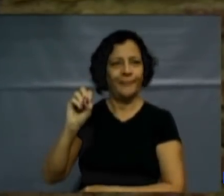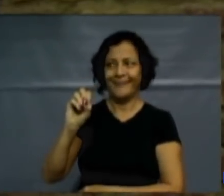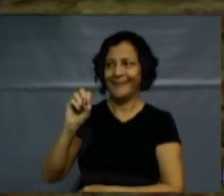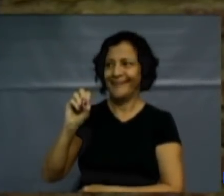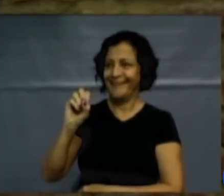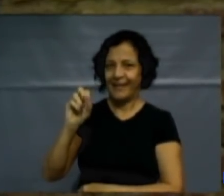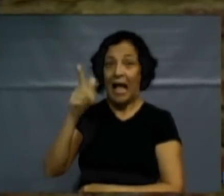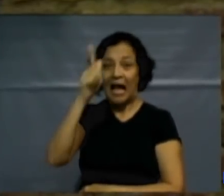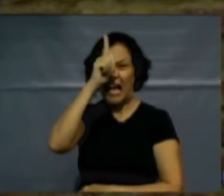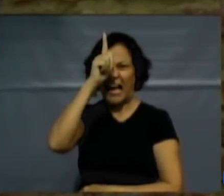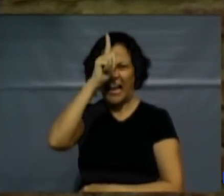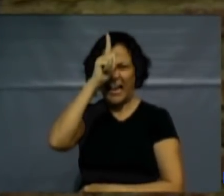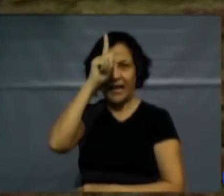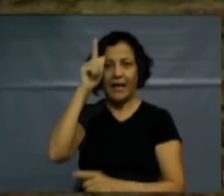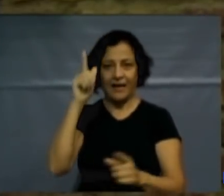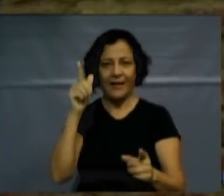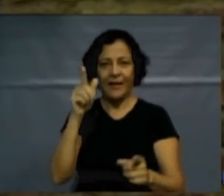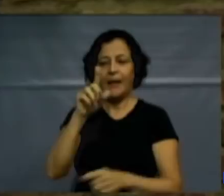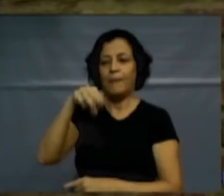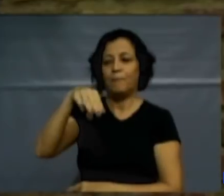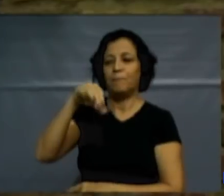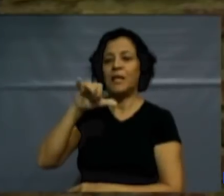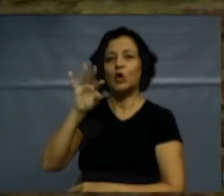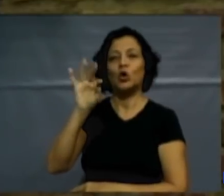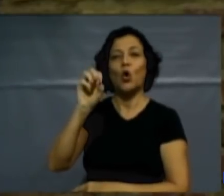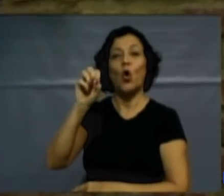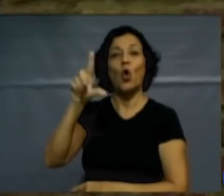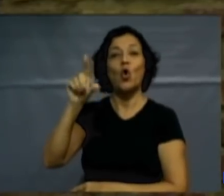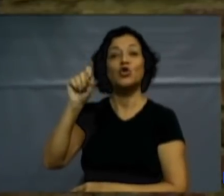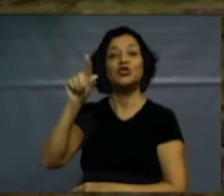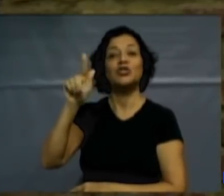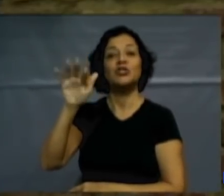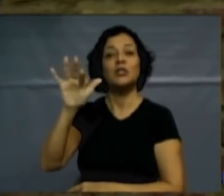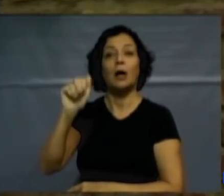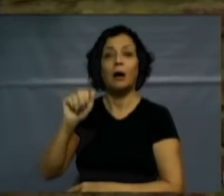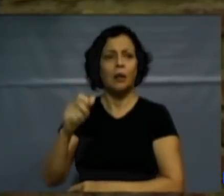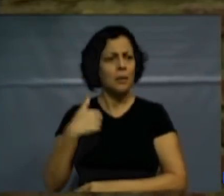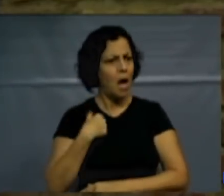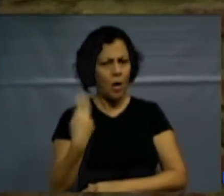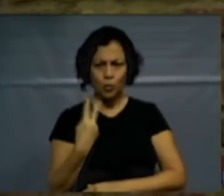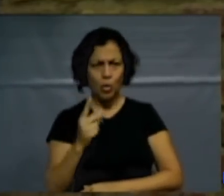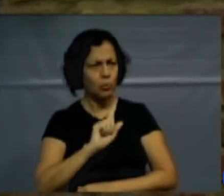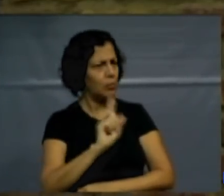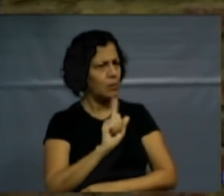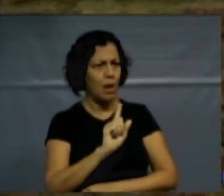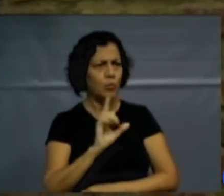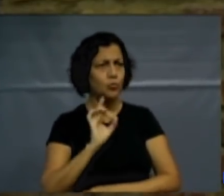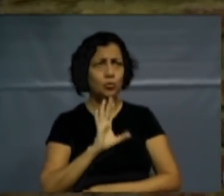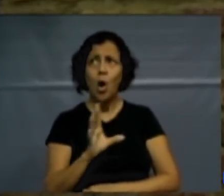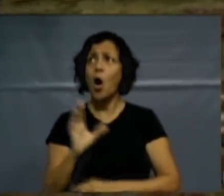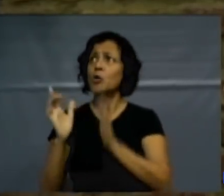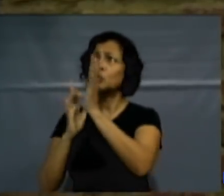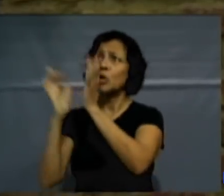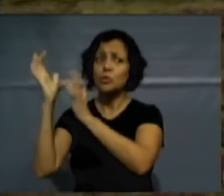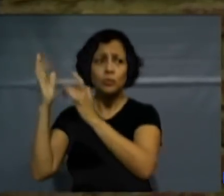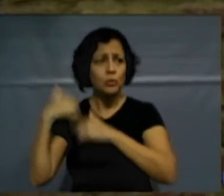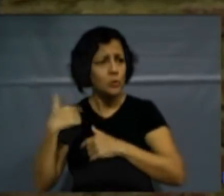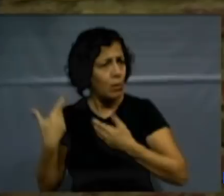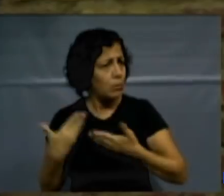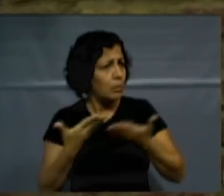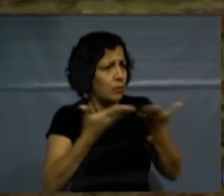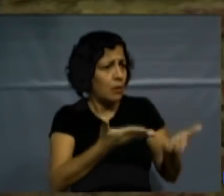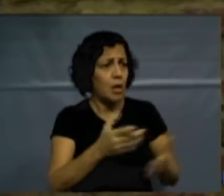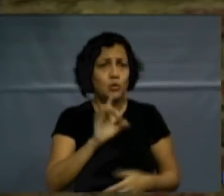era Zeus, olha que coisa grande. Daí ele falou assim, não, mas nós somos enviados de Jesus, um Deus único.